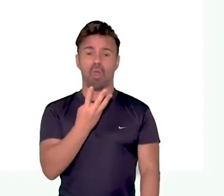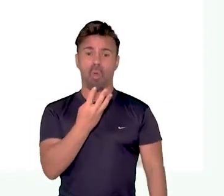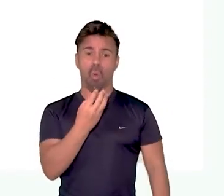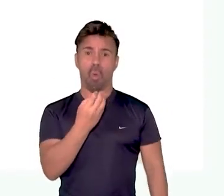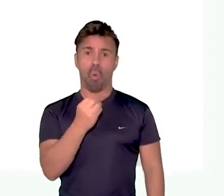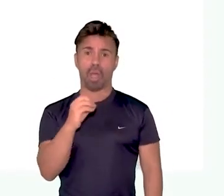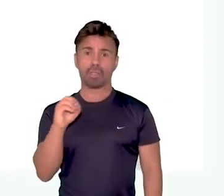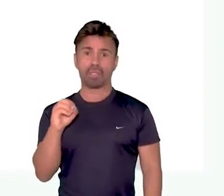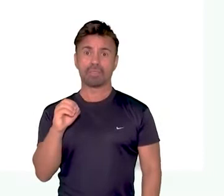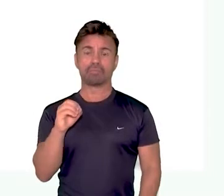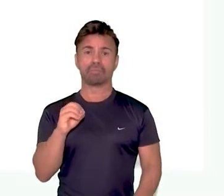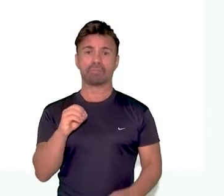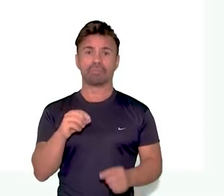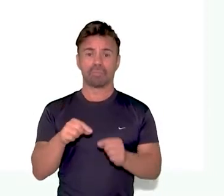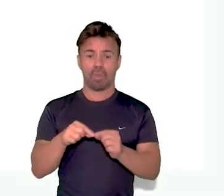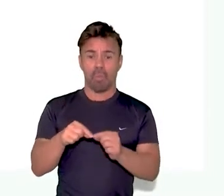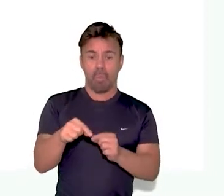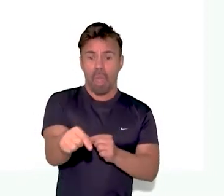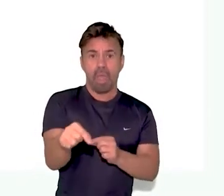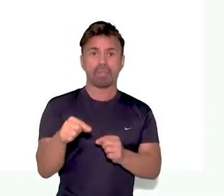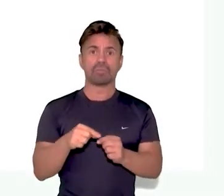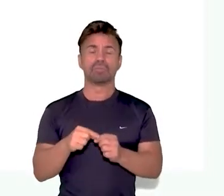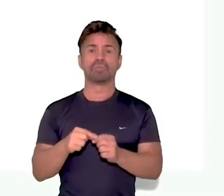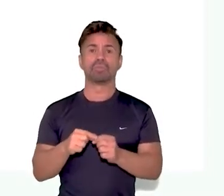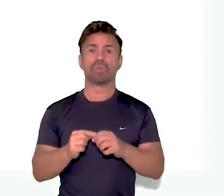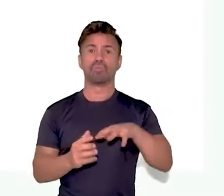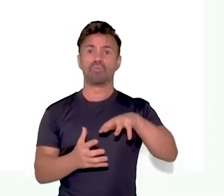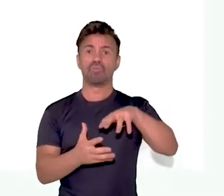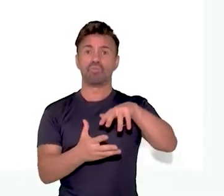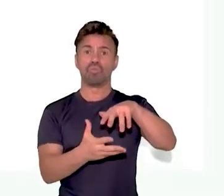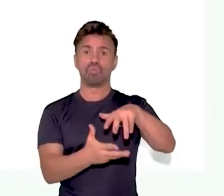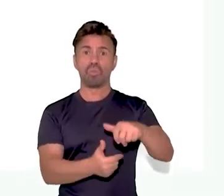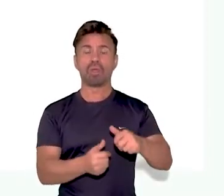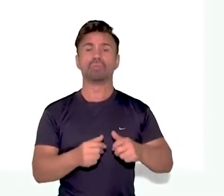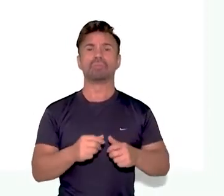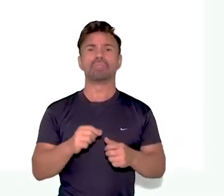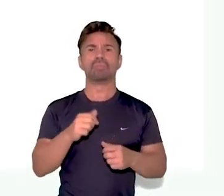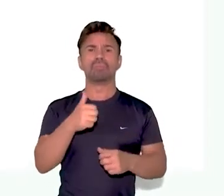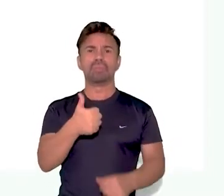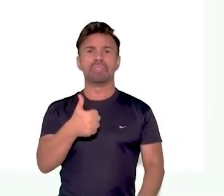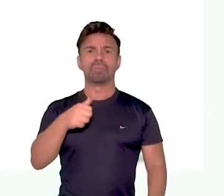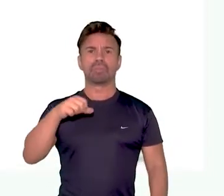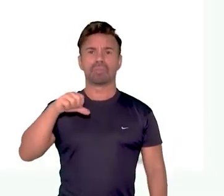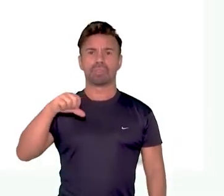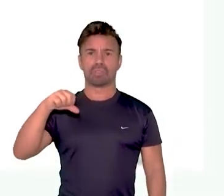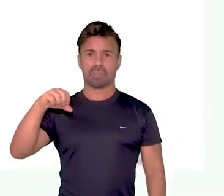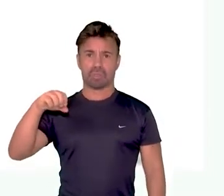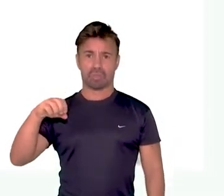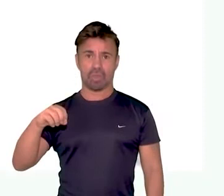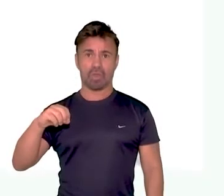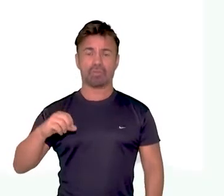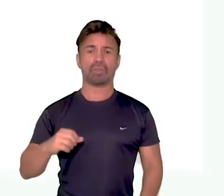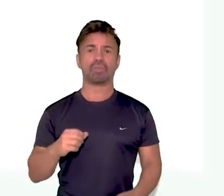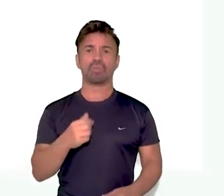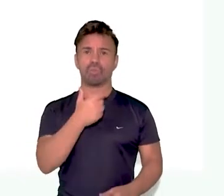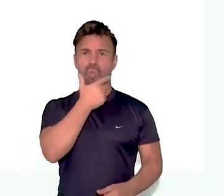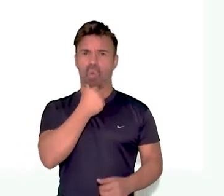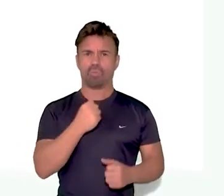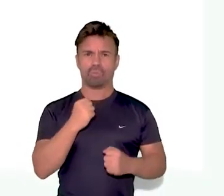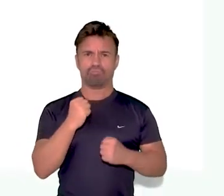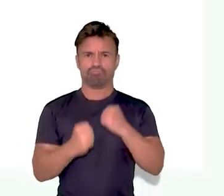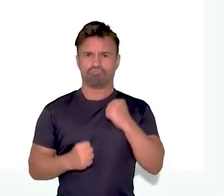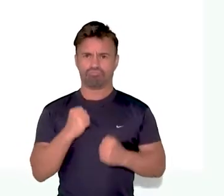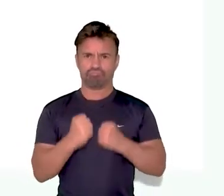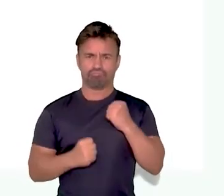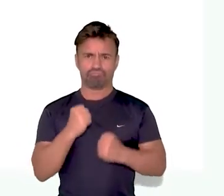400 metros rasos e no campeonato mundial de Sevilha em 1999 o atleta